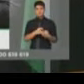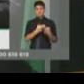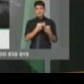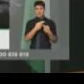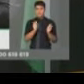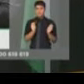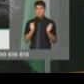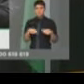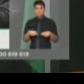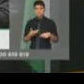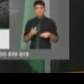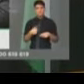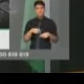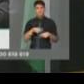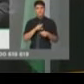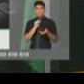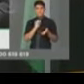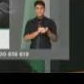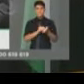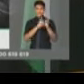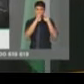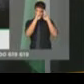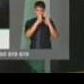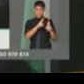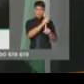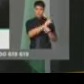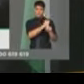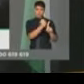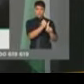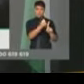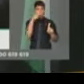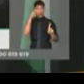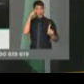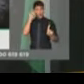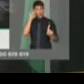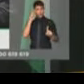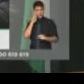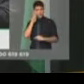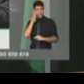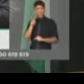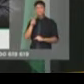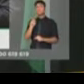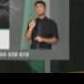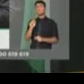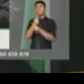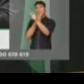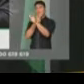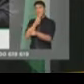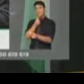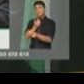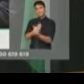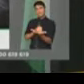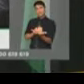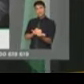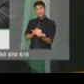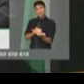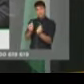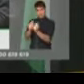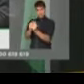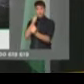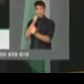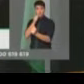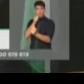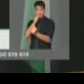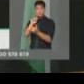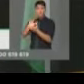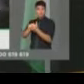de compromisso com a sociedade. Ontem presenciei um jovem com a sua esposa grávida,